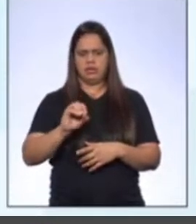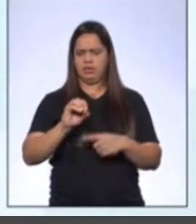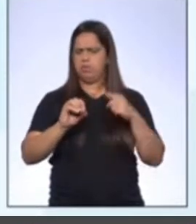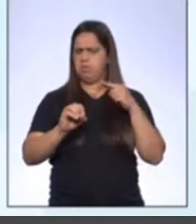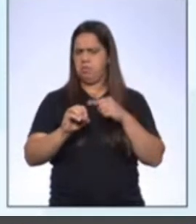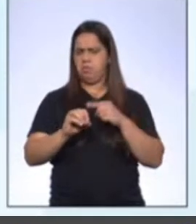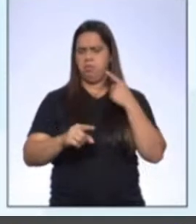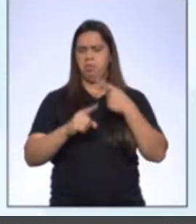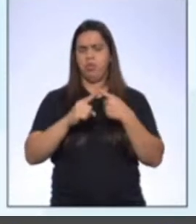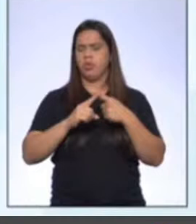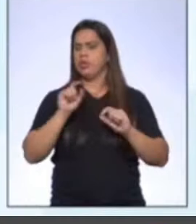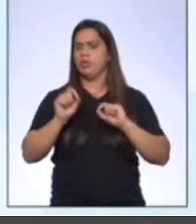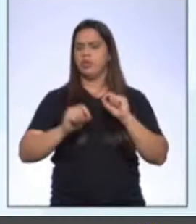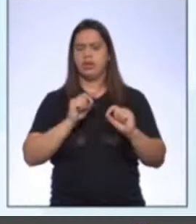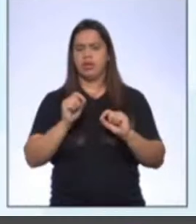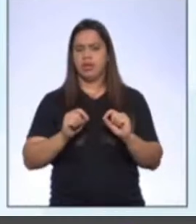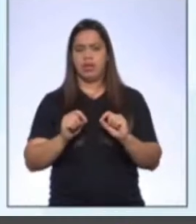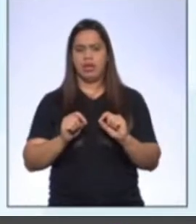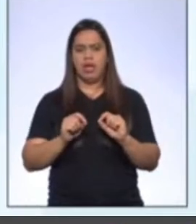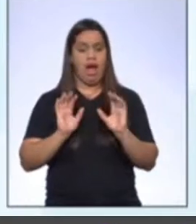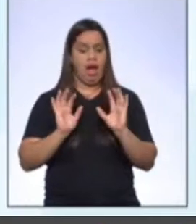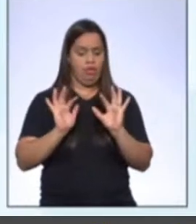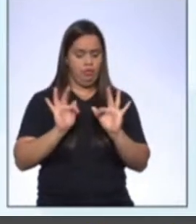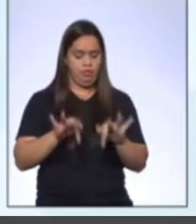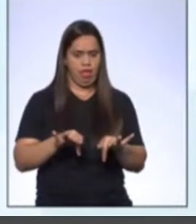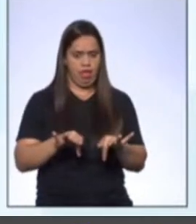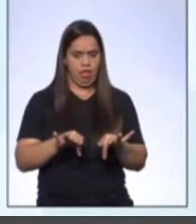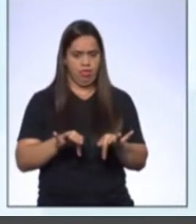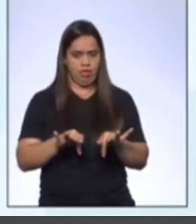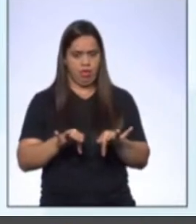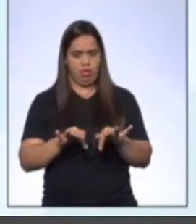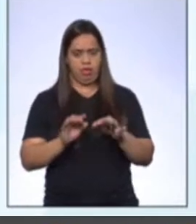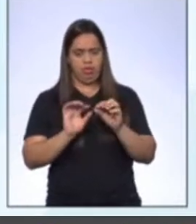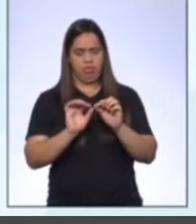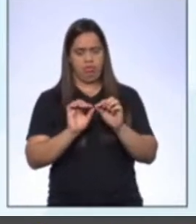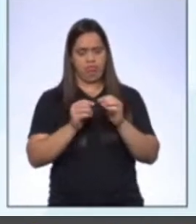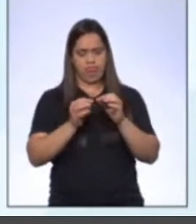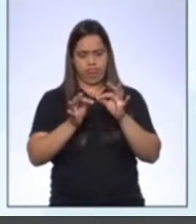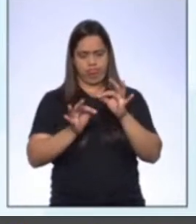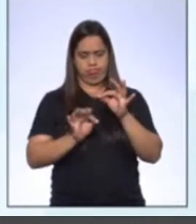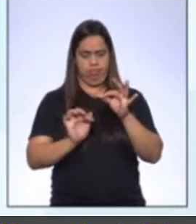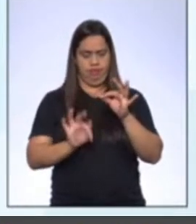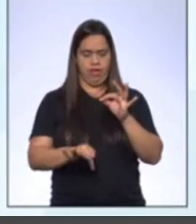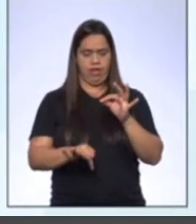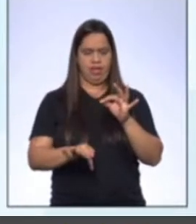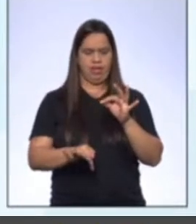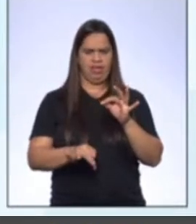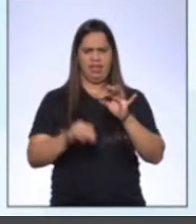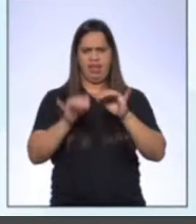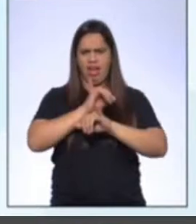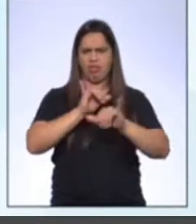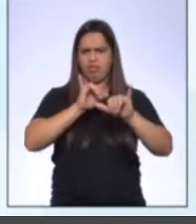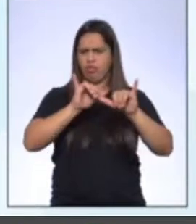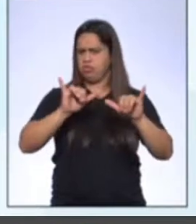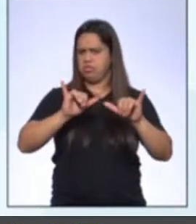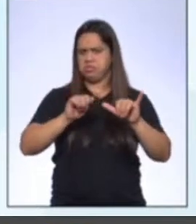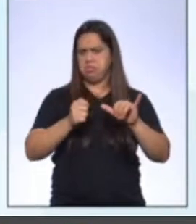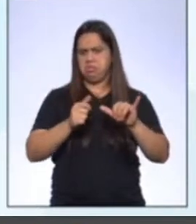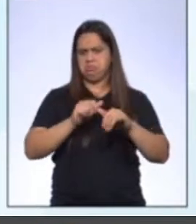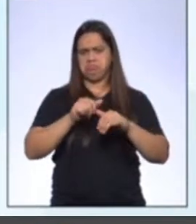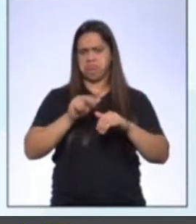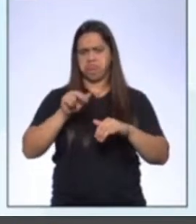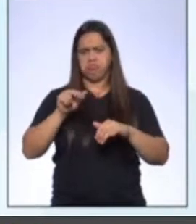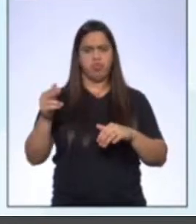está relacionado mais a... ao fim de algo. E as notícias nem sempre, né? Ou quase nunca trazem desfechos. Elas trazem